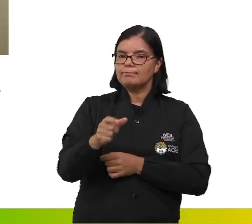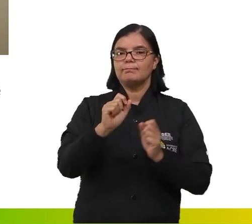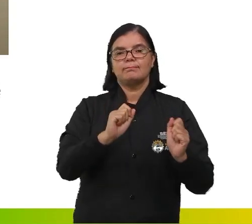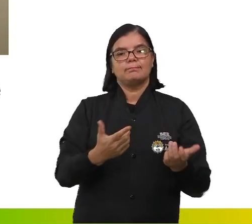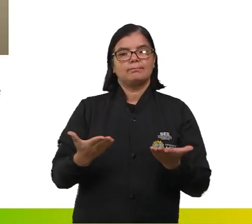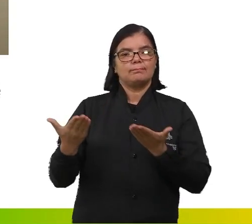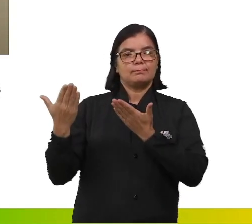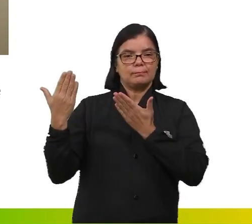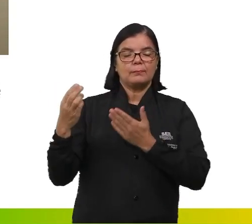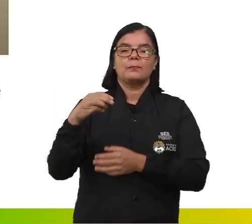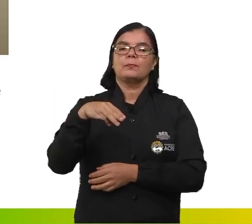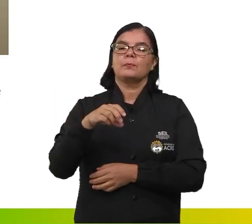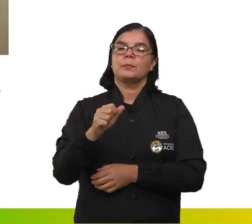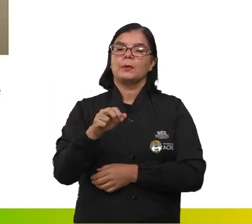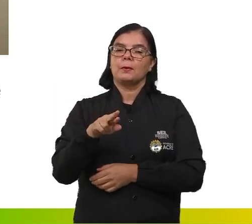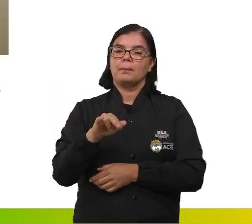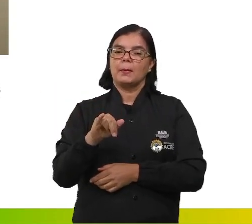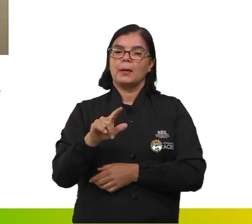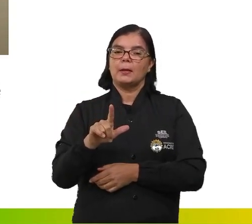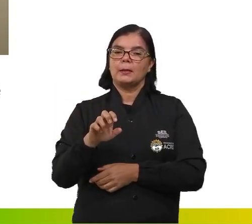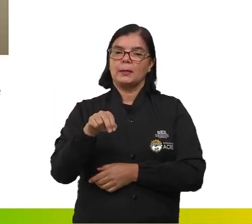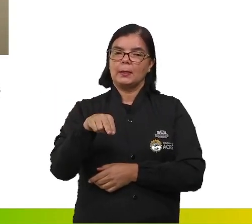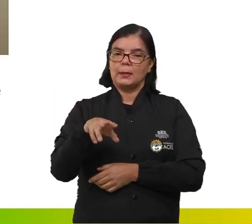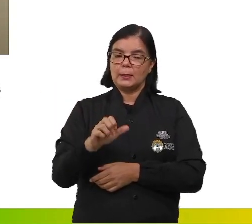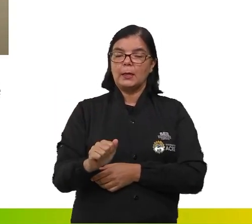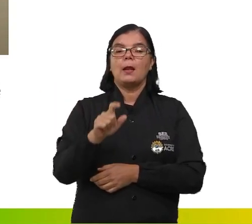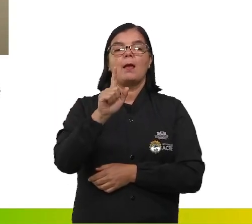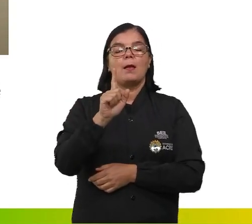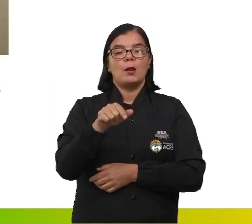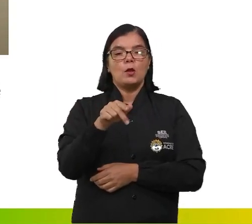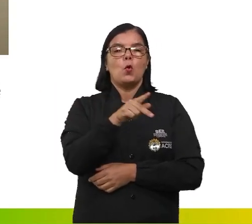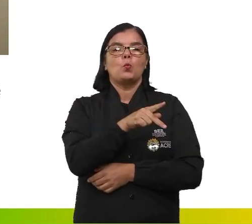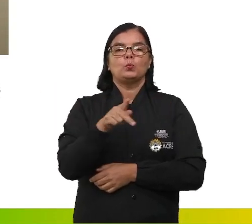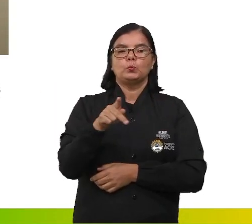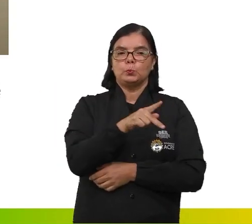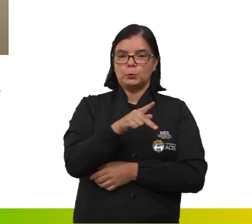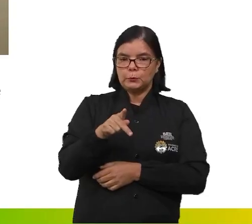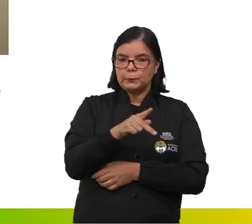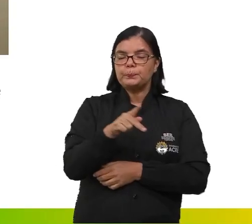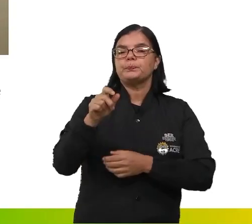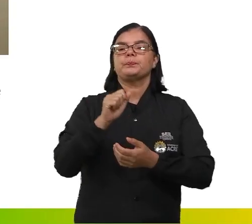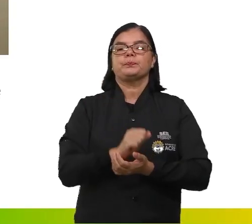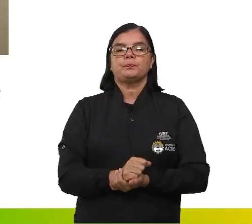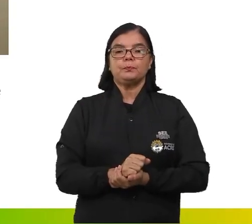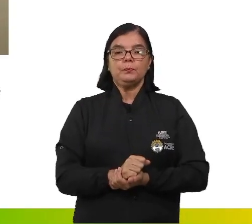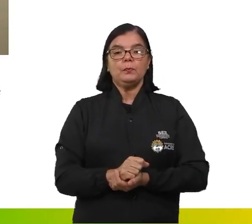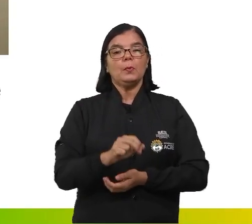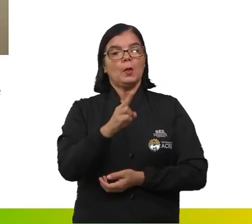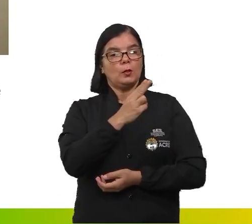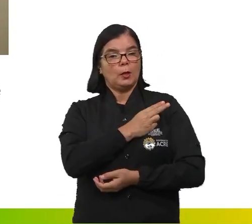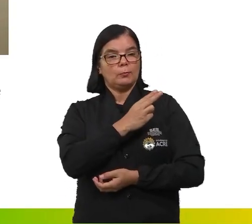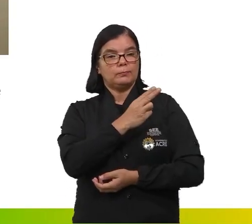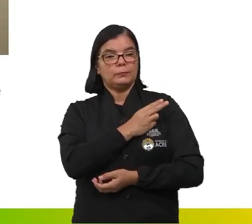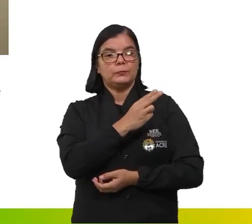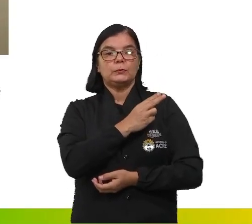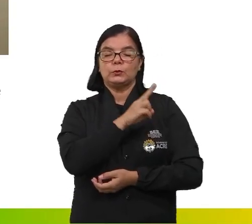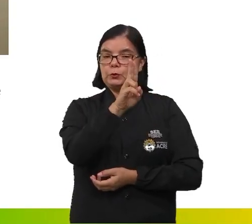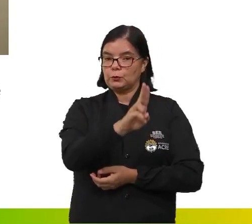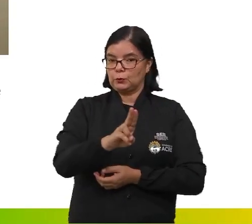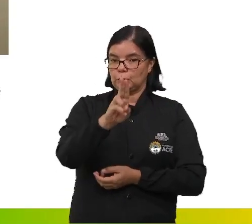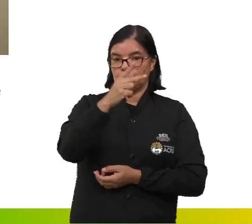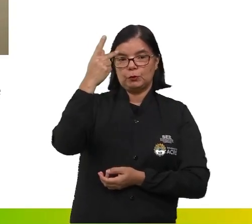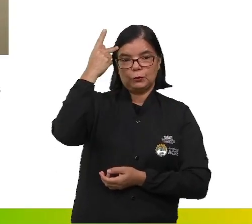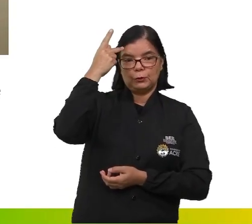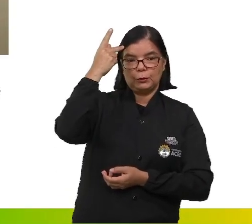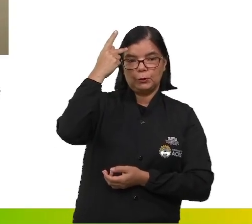que é a Marilena Chauí. Ela foi professora, não é, em São Paulo. Hoje ela é